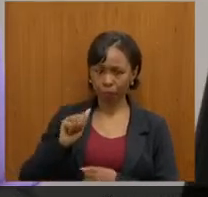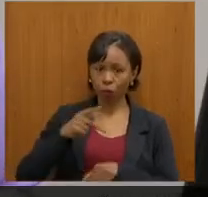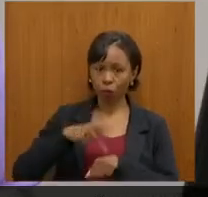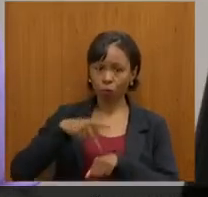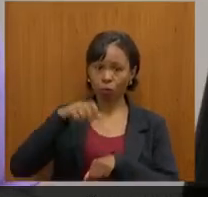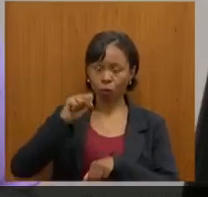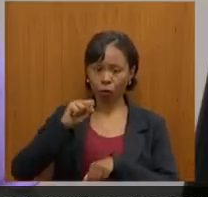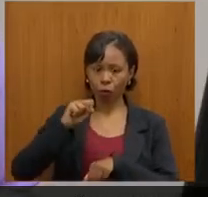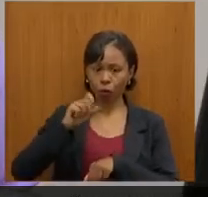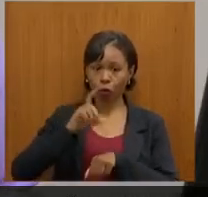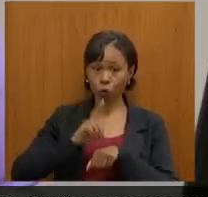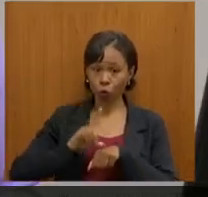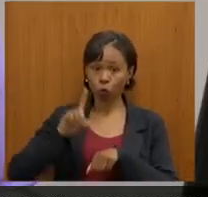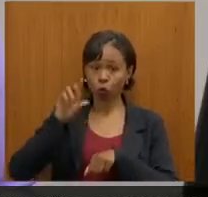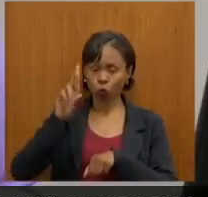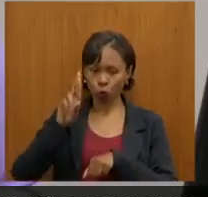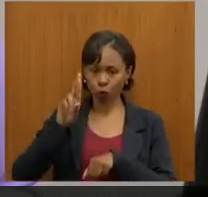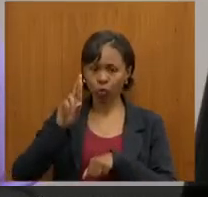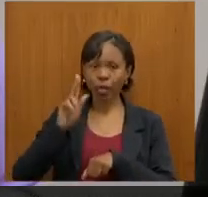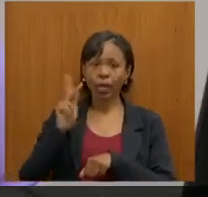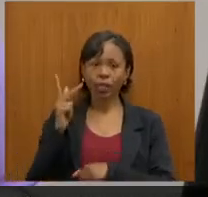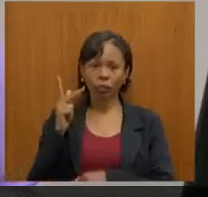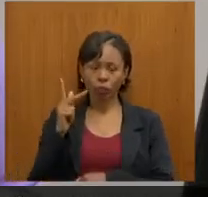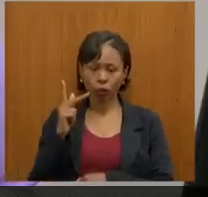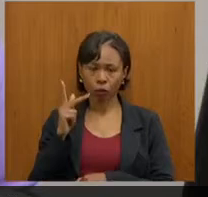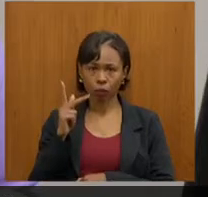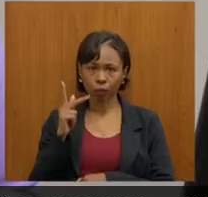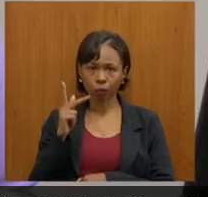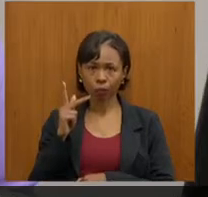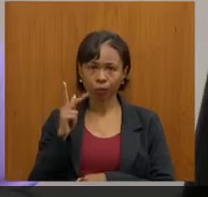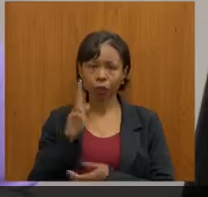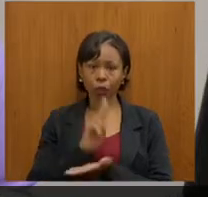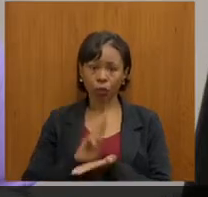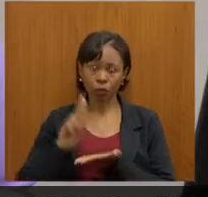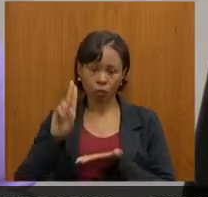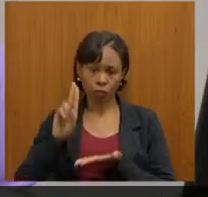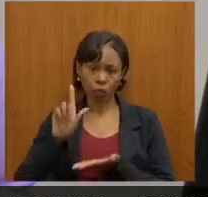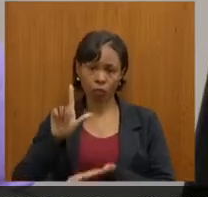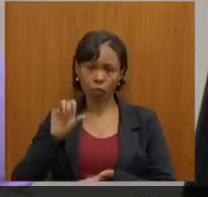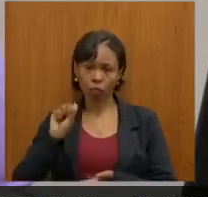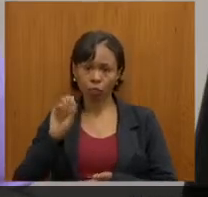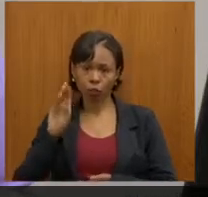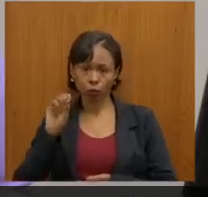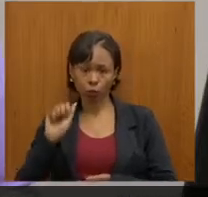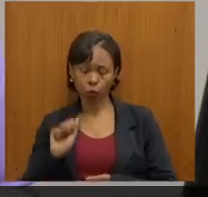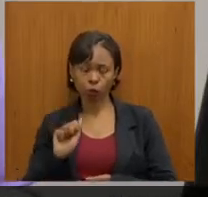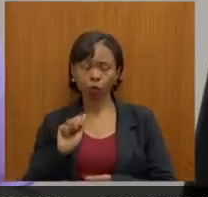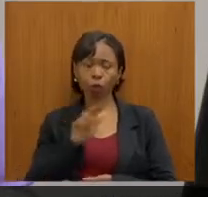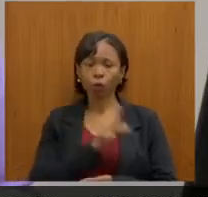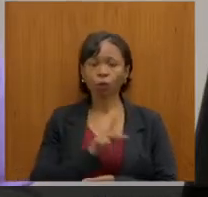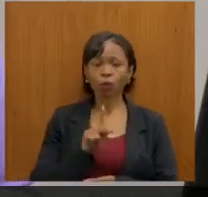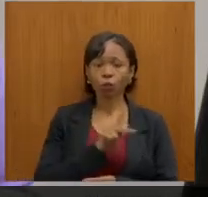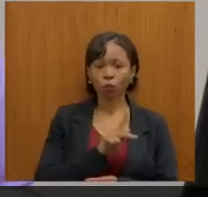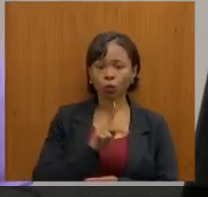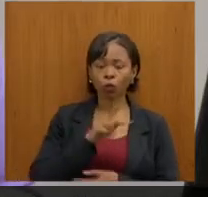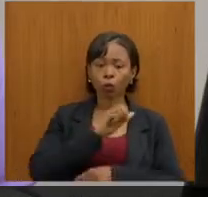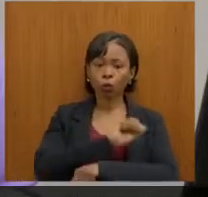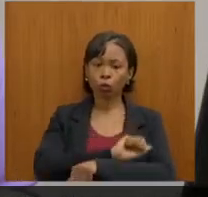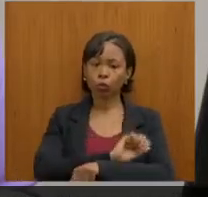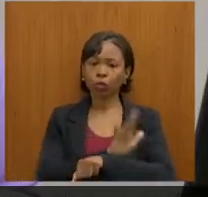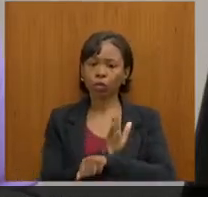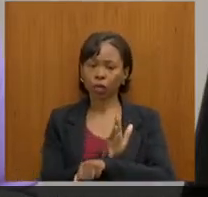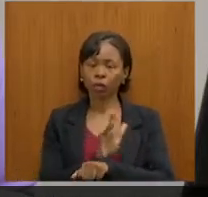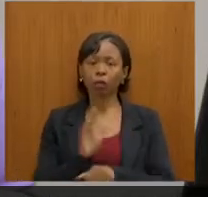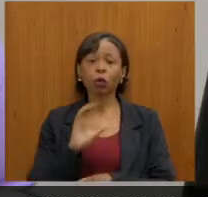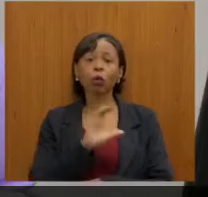nova de Lisboa professora do departamento de história da Universidade Estadual de Montes Claros coordenadora